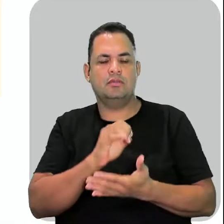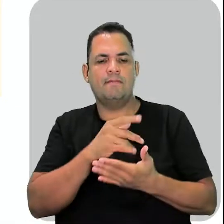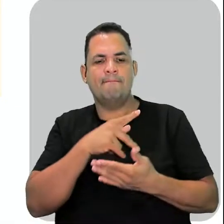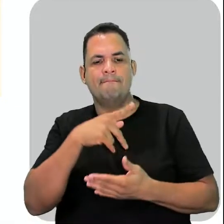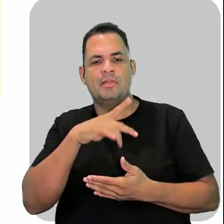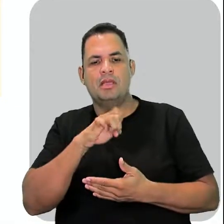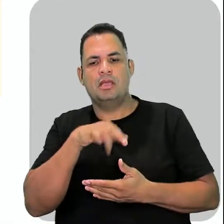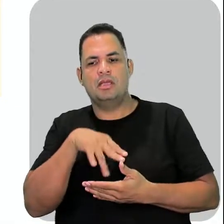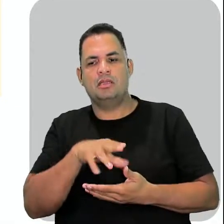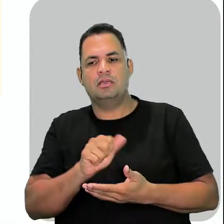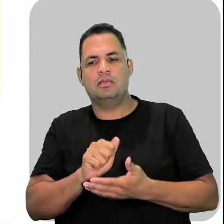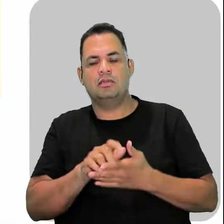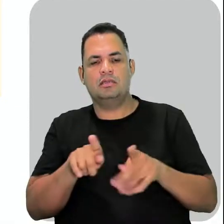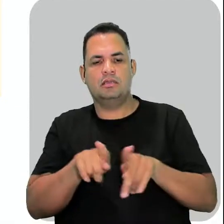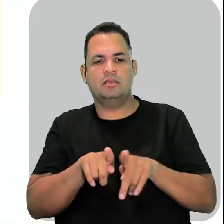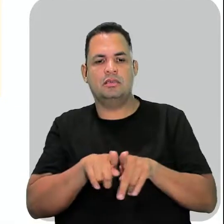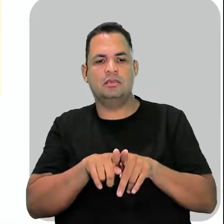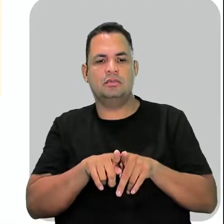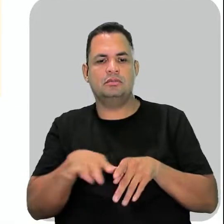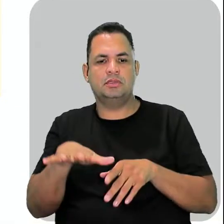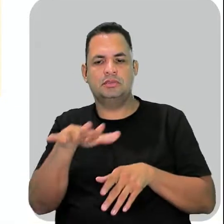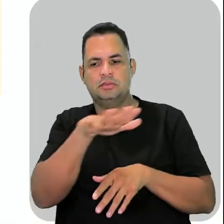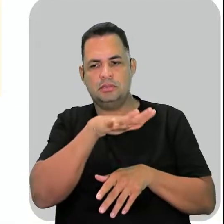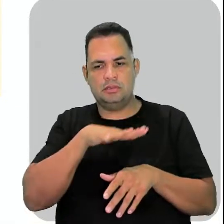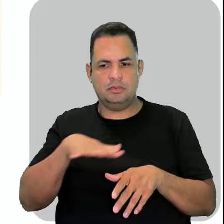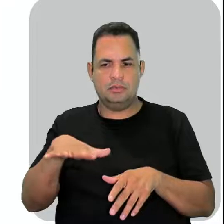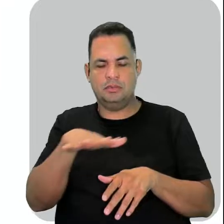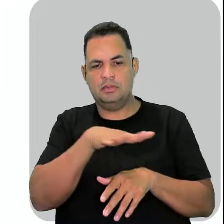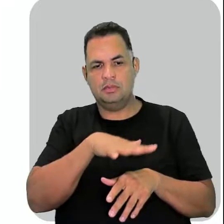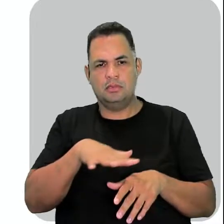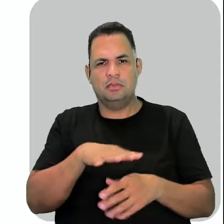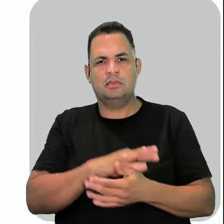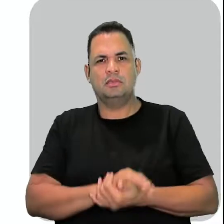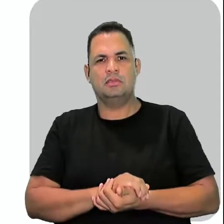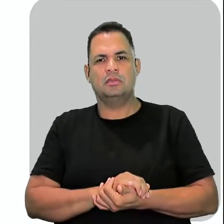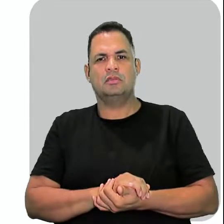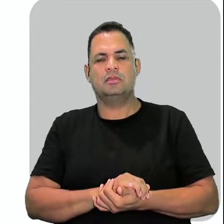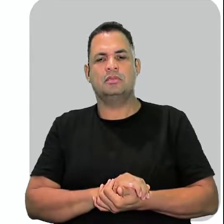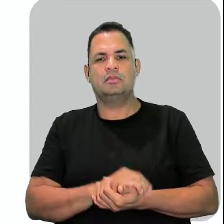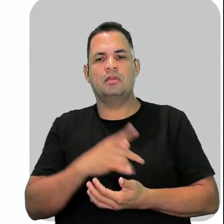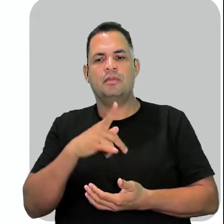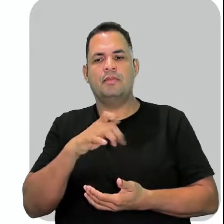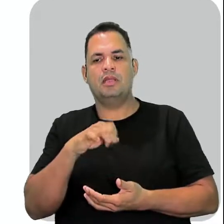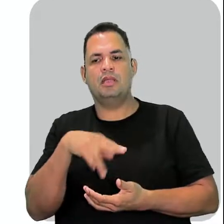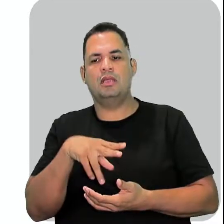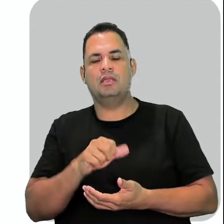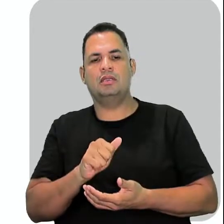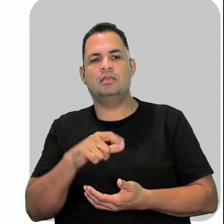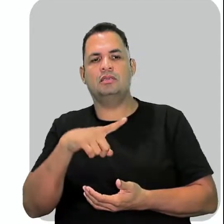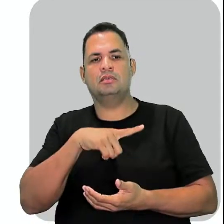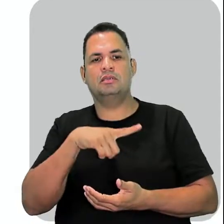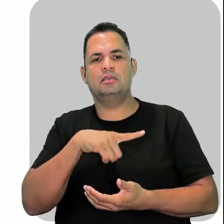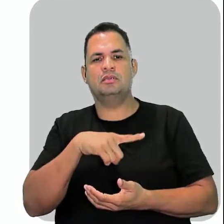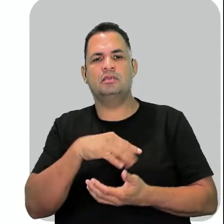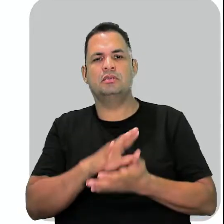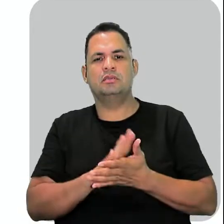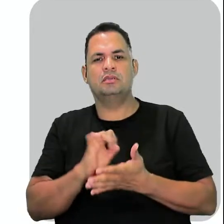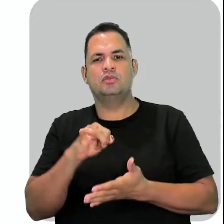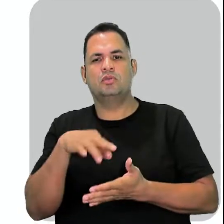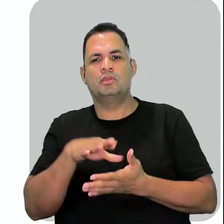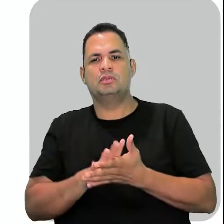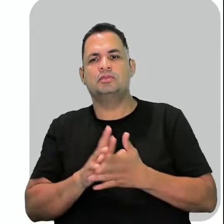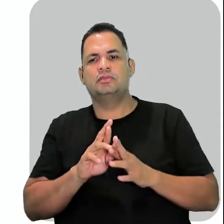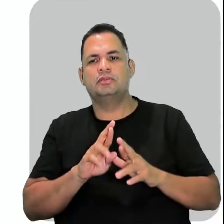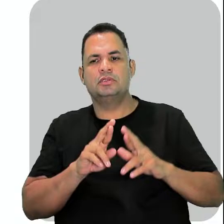isomeria plana e a espacial. Na isomeria plana, nós temos que os isômeros